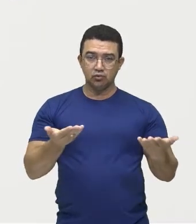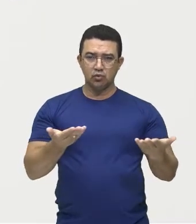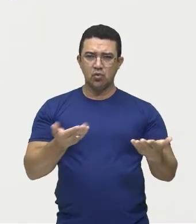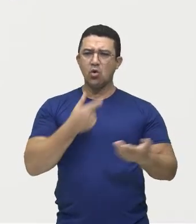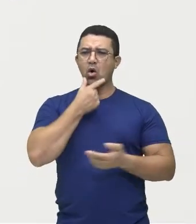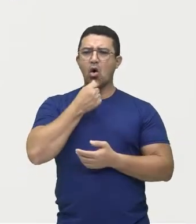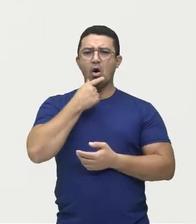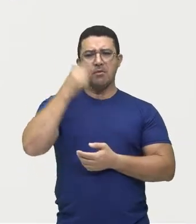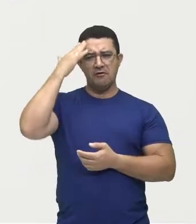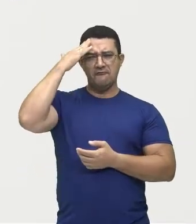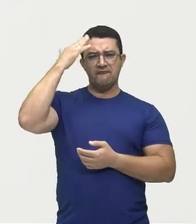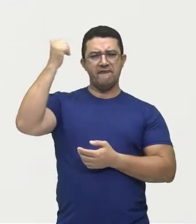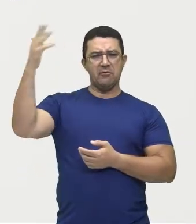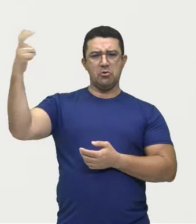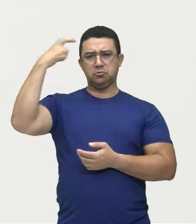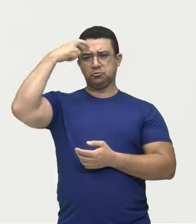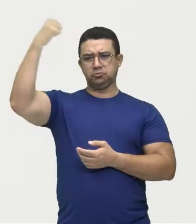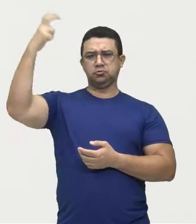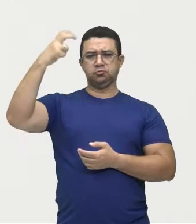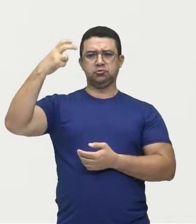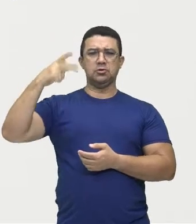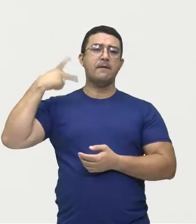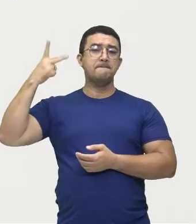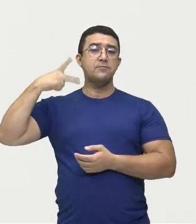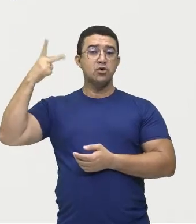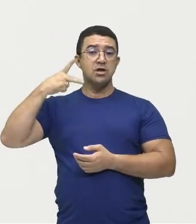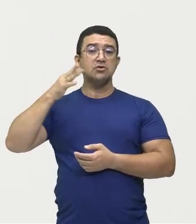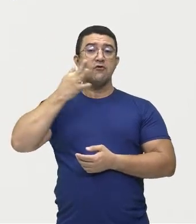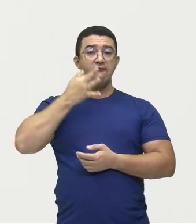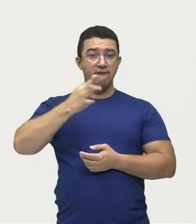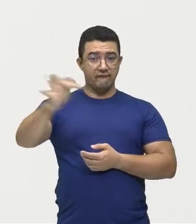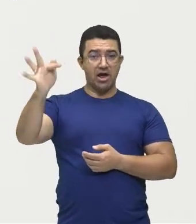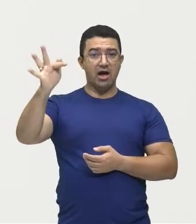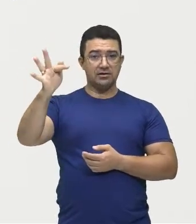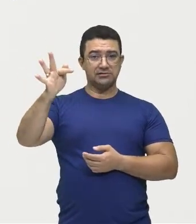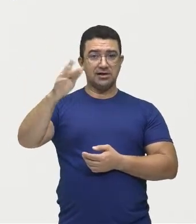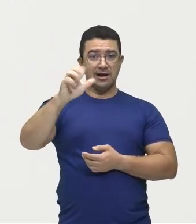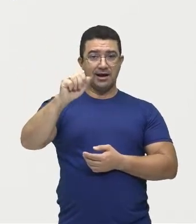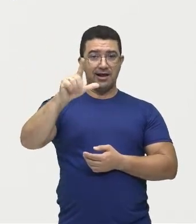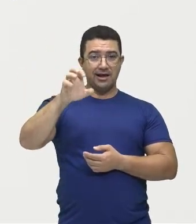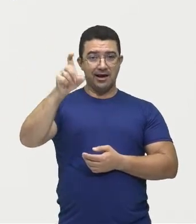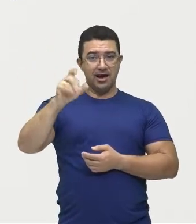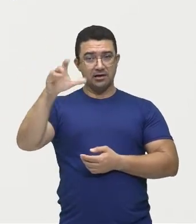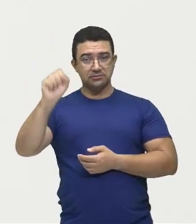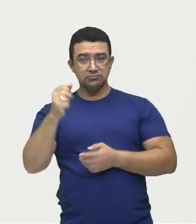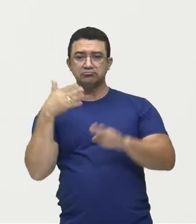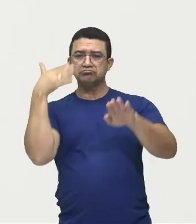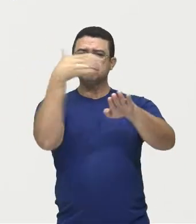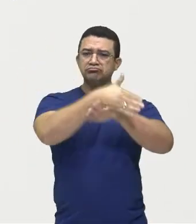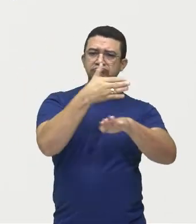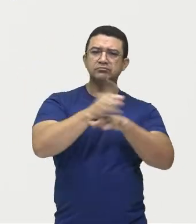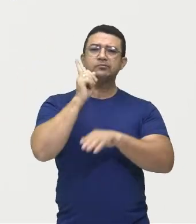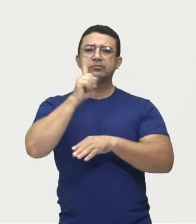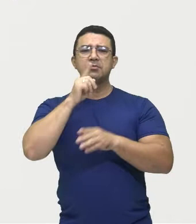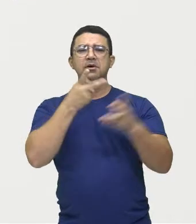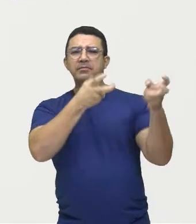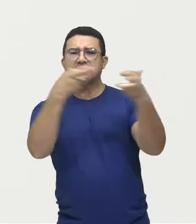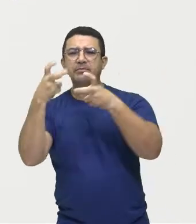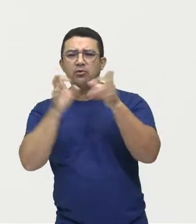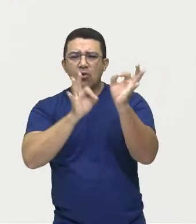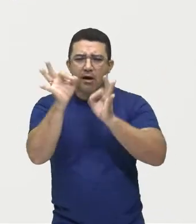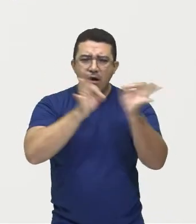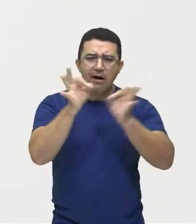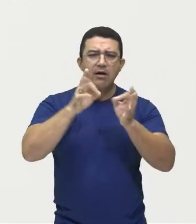Quando o intelectual e político francês Alex Tocqueville esteve nos Estados Unidos, percebeu que a organização política